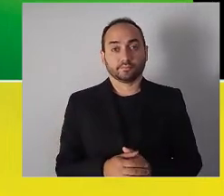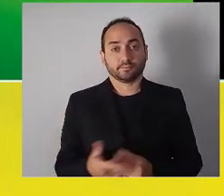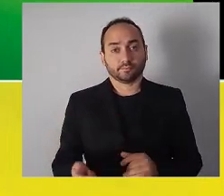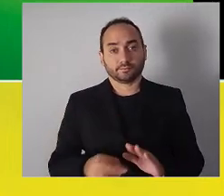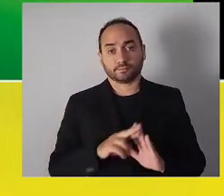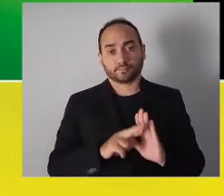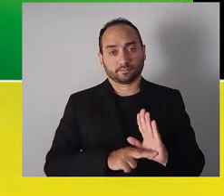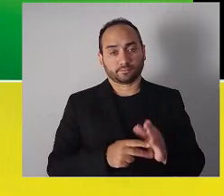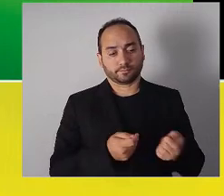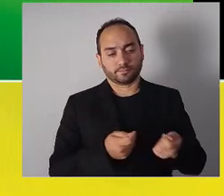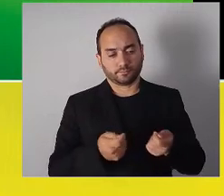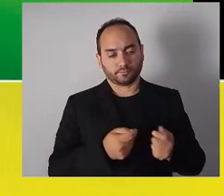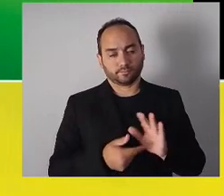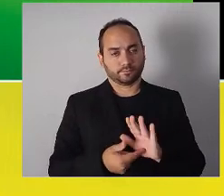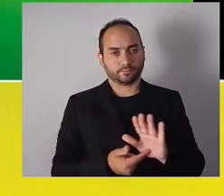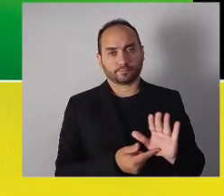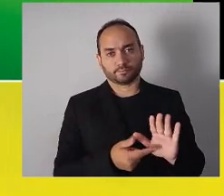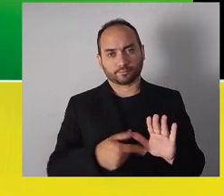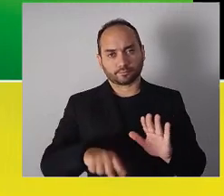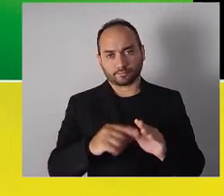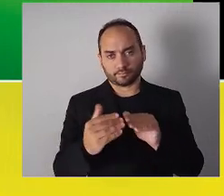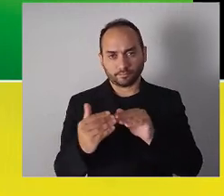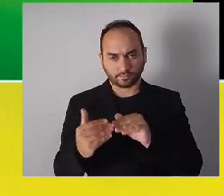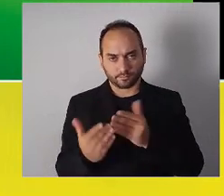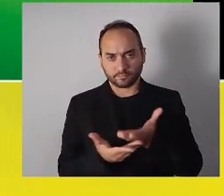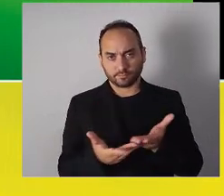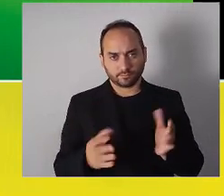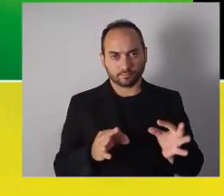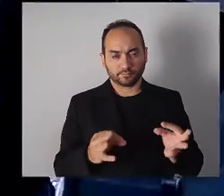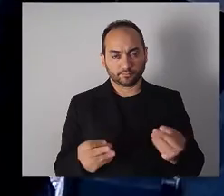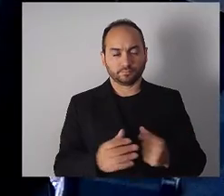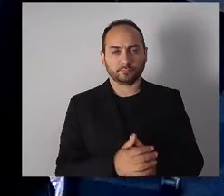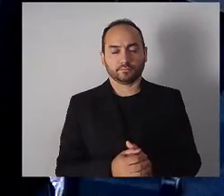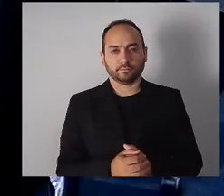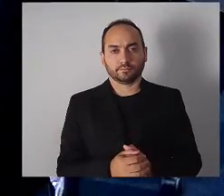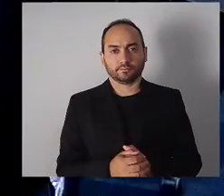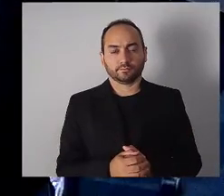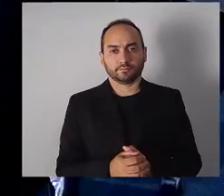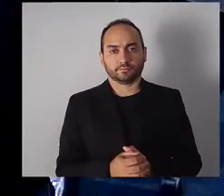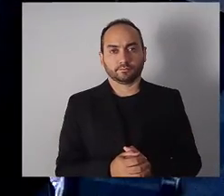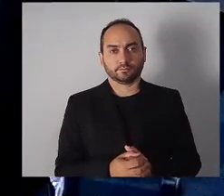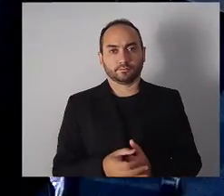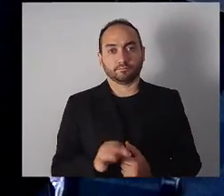relatório de gestão apresentado. Todos concordam? Todos de acordo?